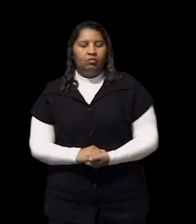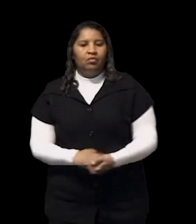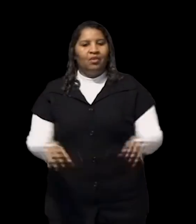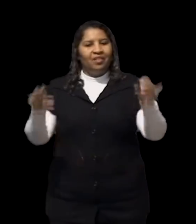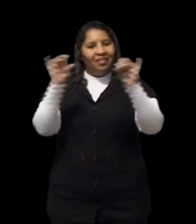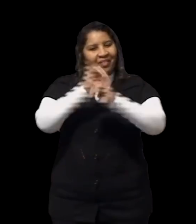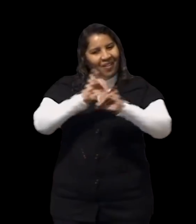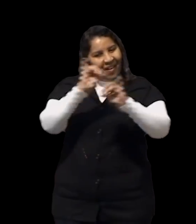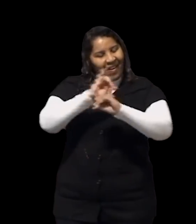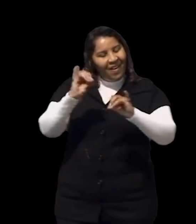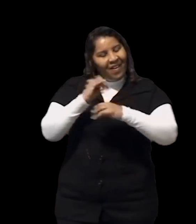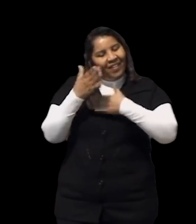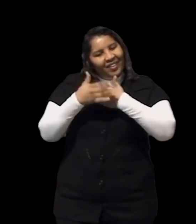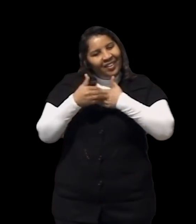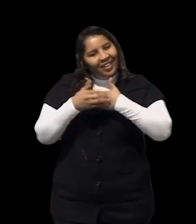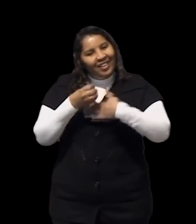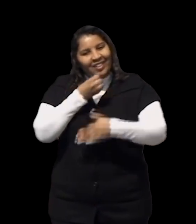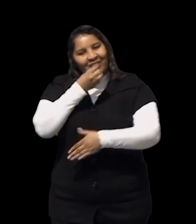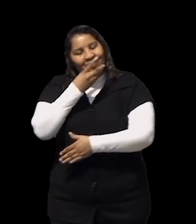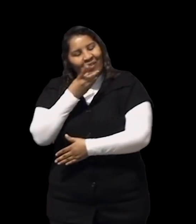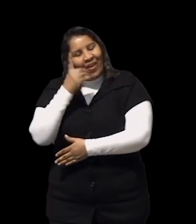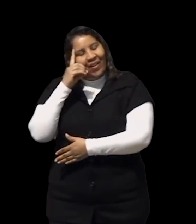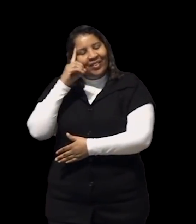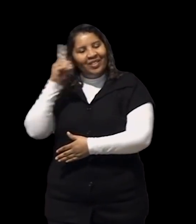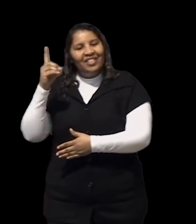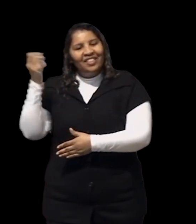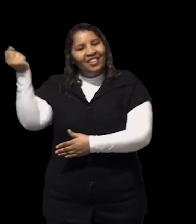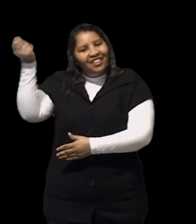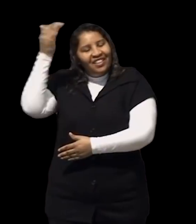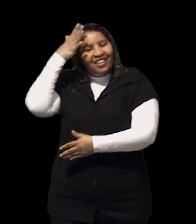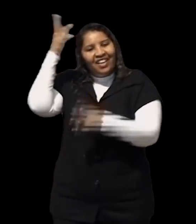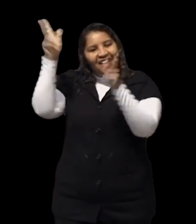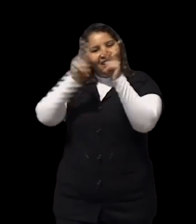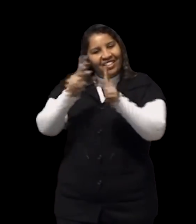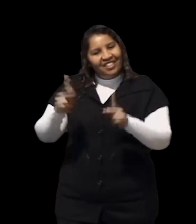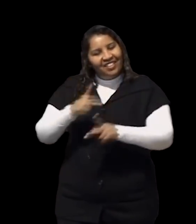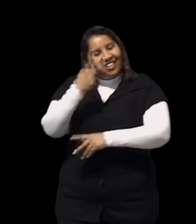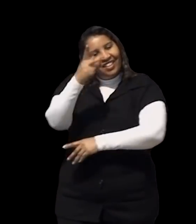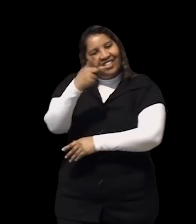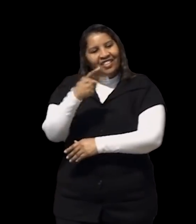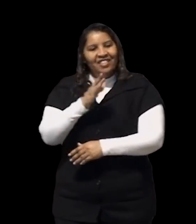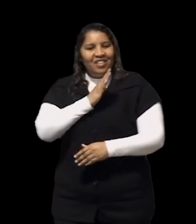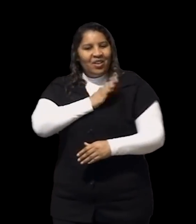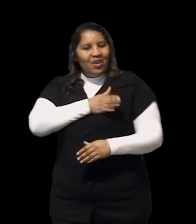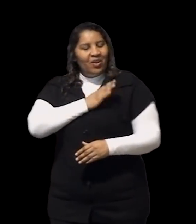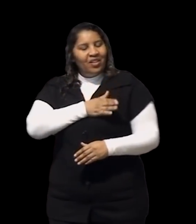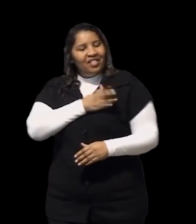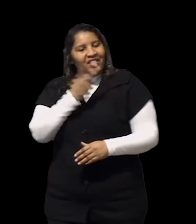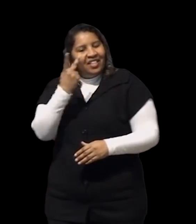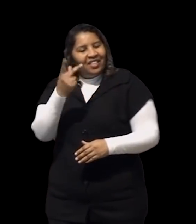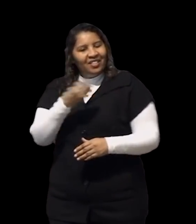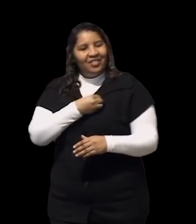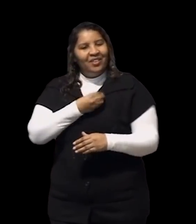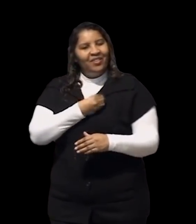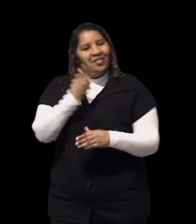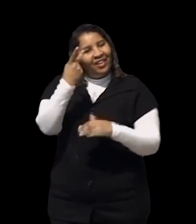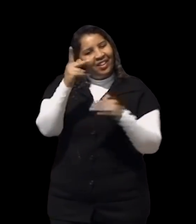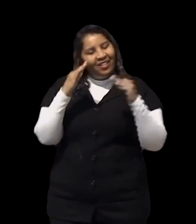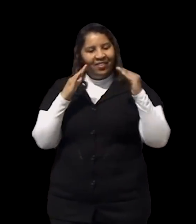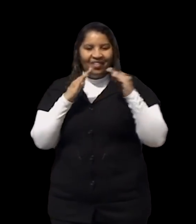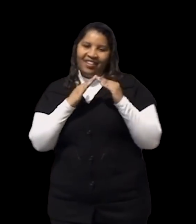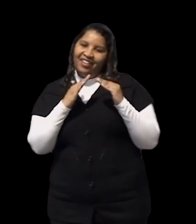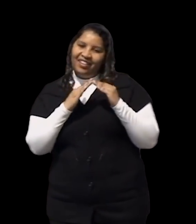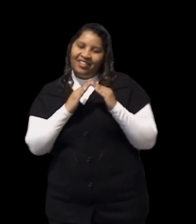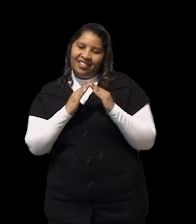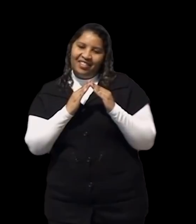o Olá queridos muito bom dia Graça e Paz ao seu coração para sua vida e para sua casa